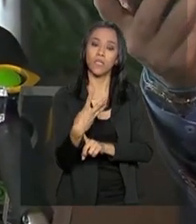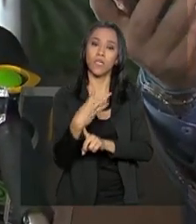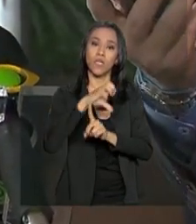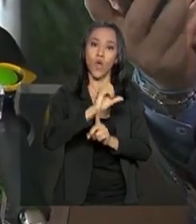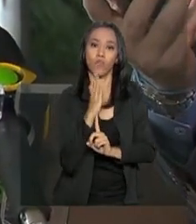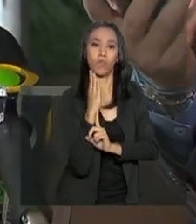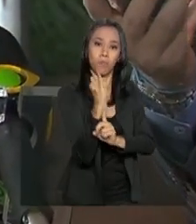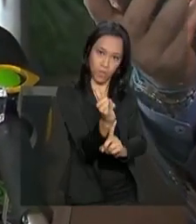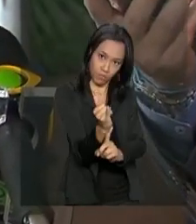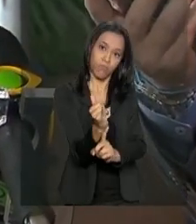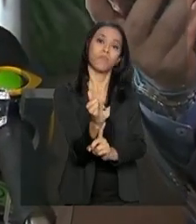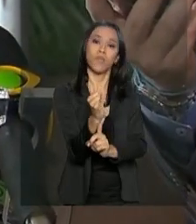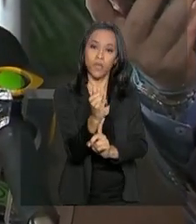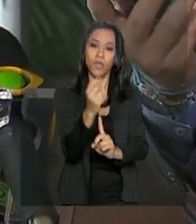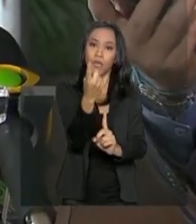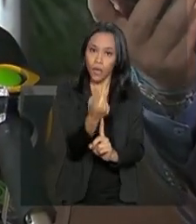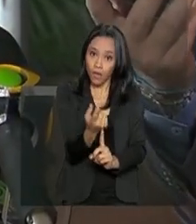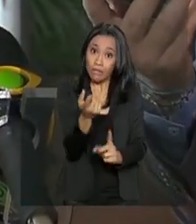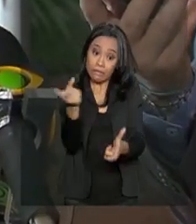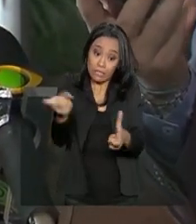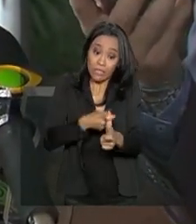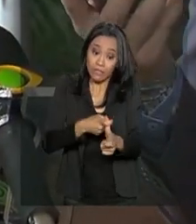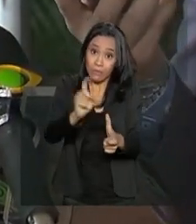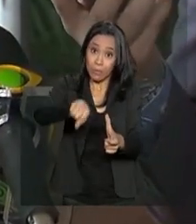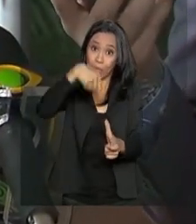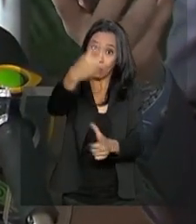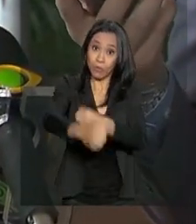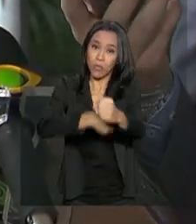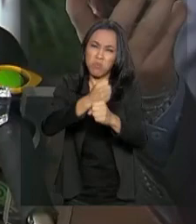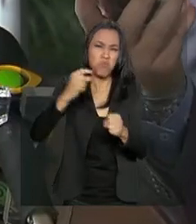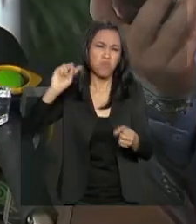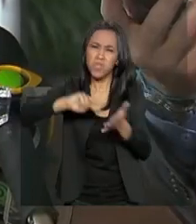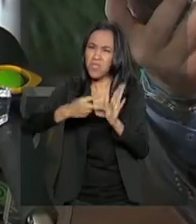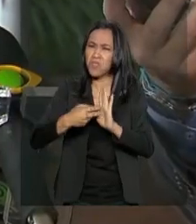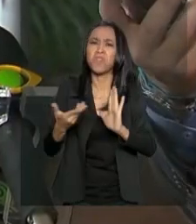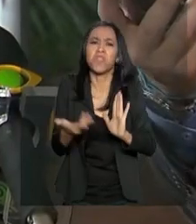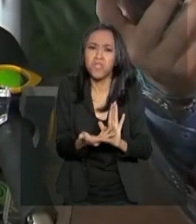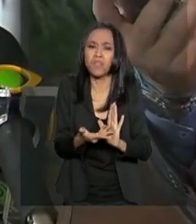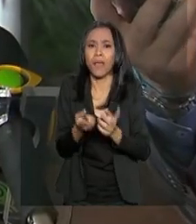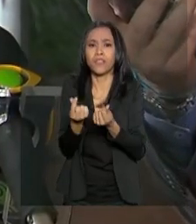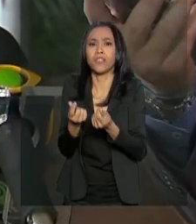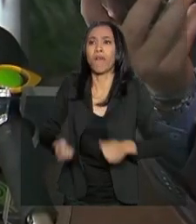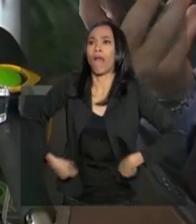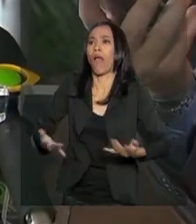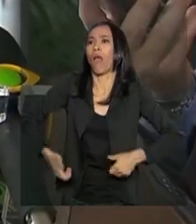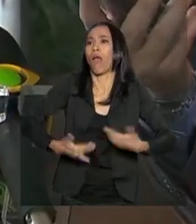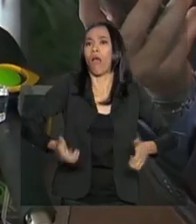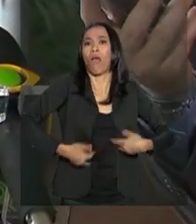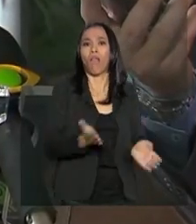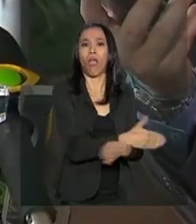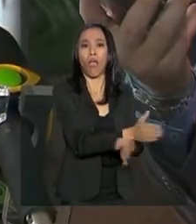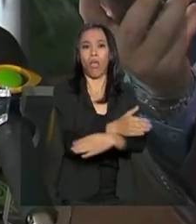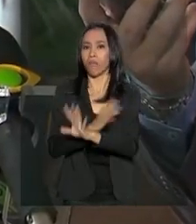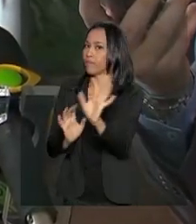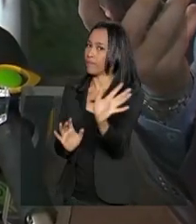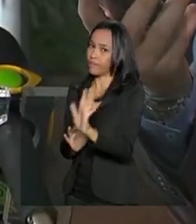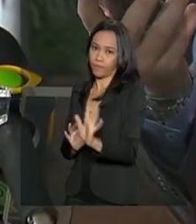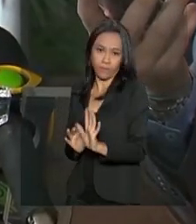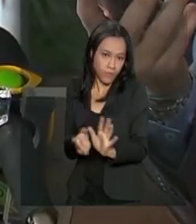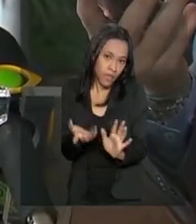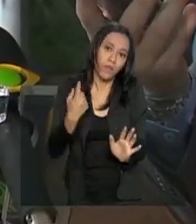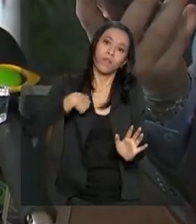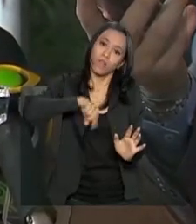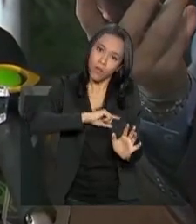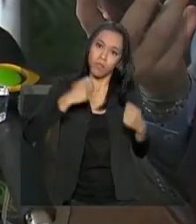déficit previsto para o próximo ano que que é isso é gastar dinheiro além do que arrecada e a gente tem que ter um governo que faça